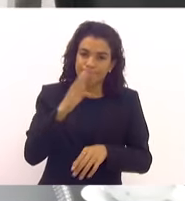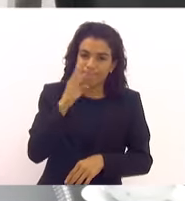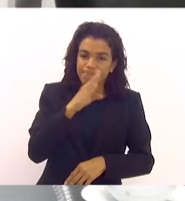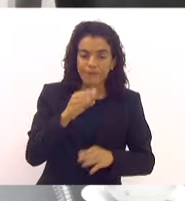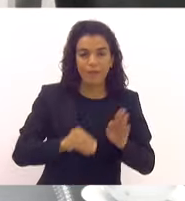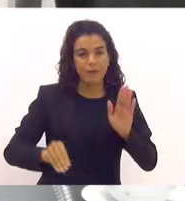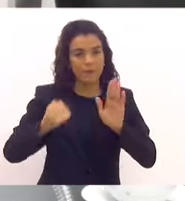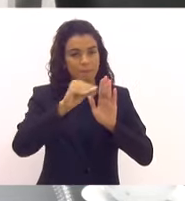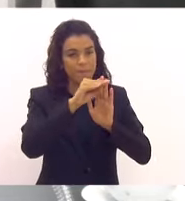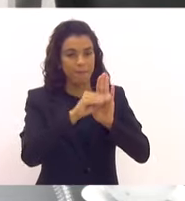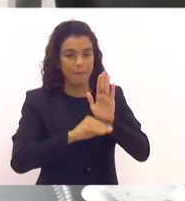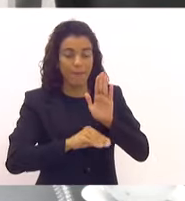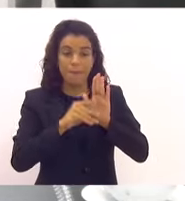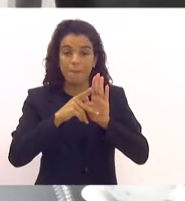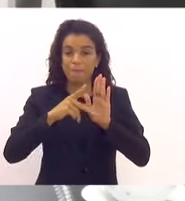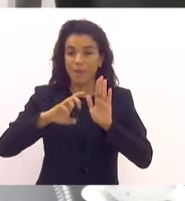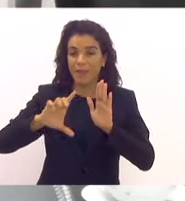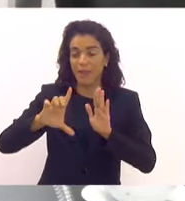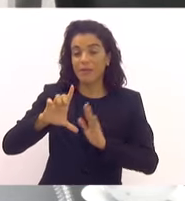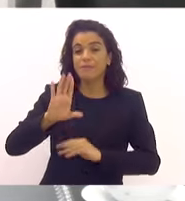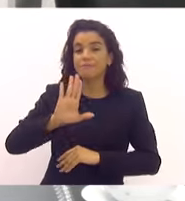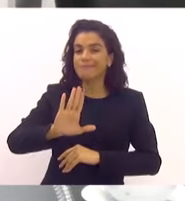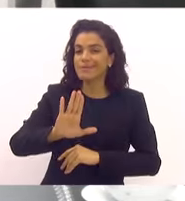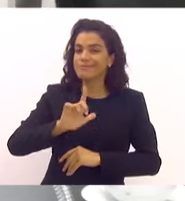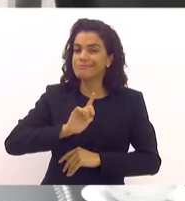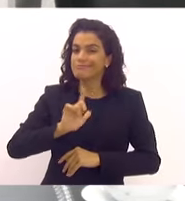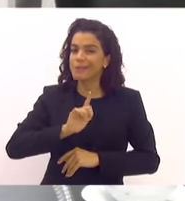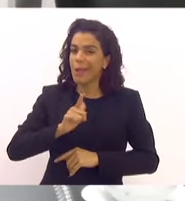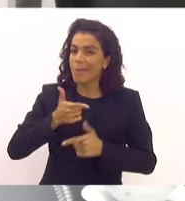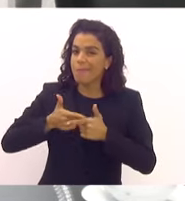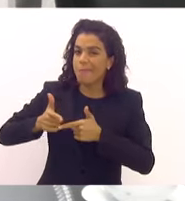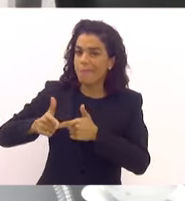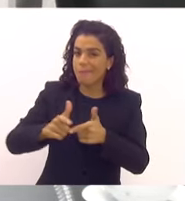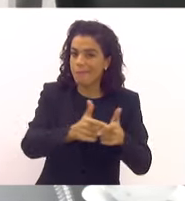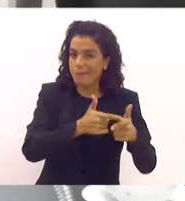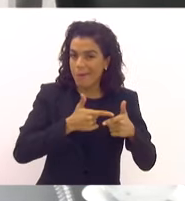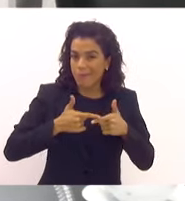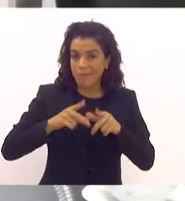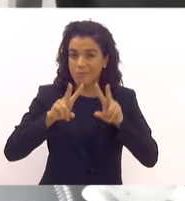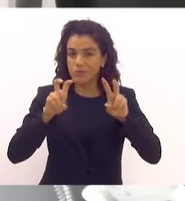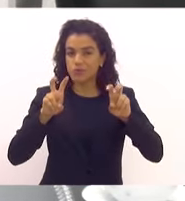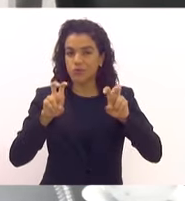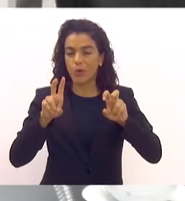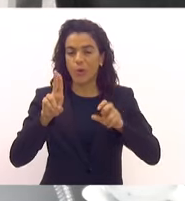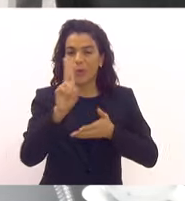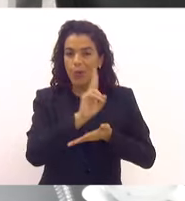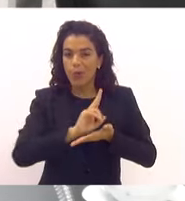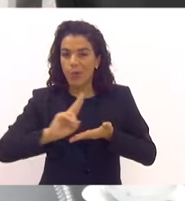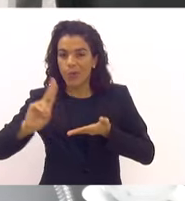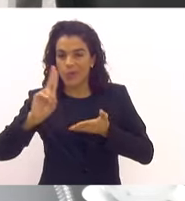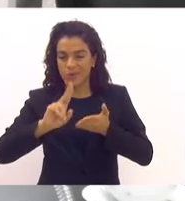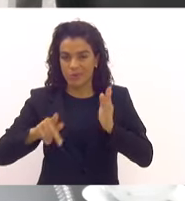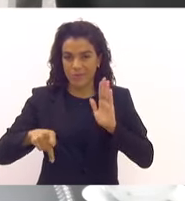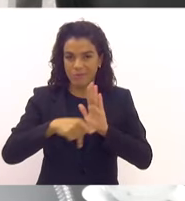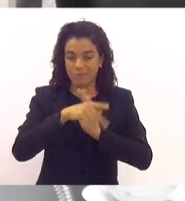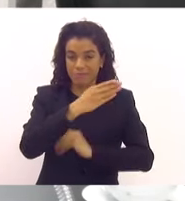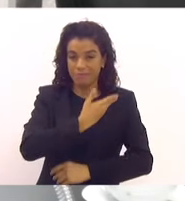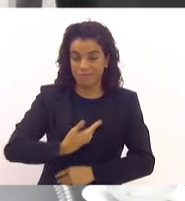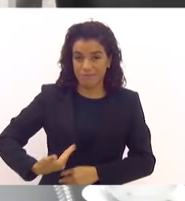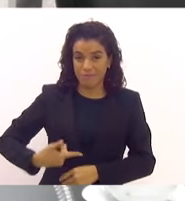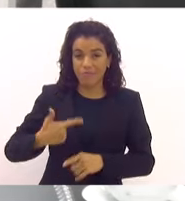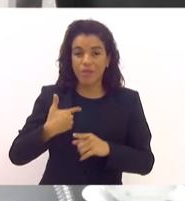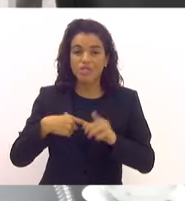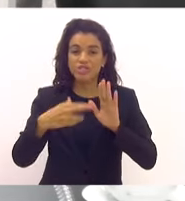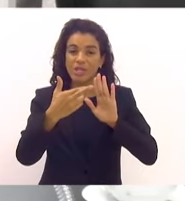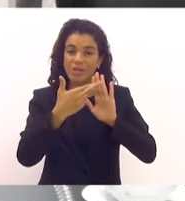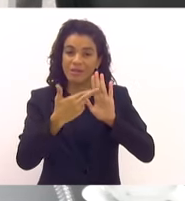PL, mas, de fato, há essa celeuma em torno dos projetos de declaração de utilidade pública, porque havia